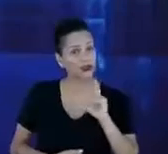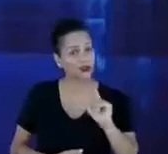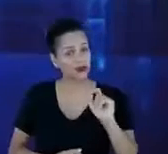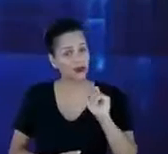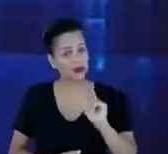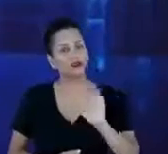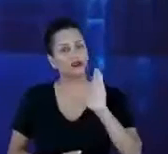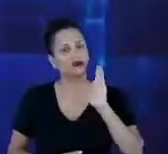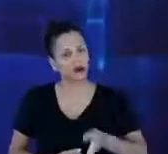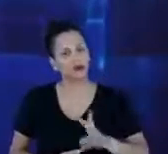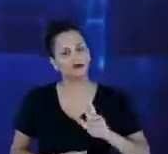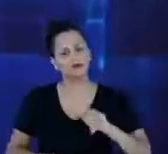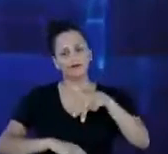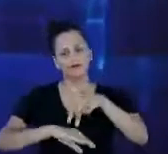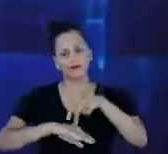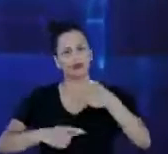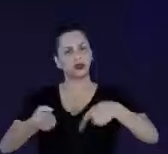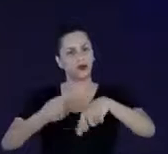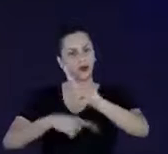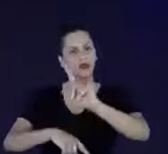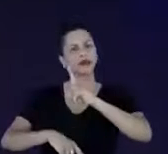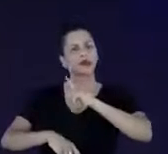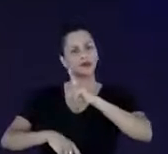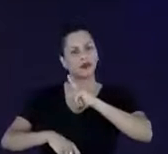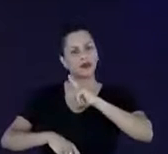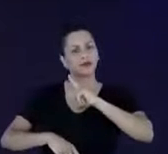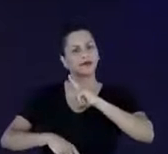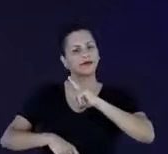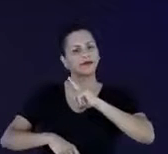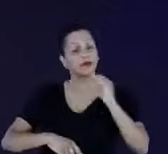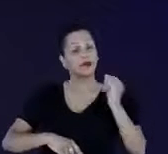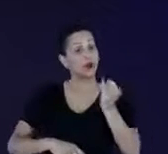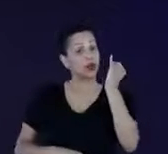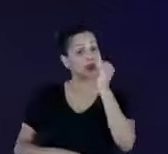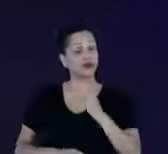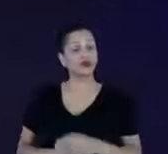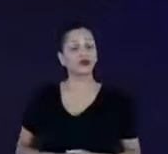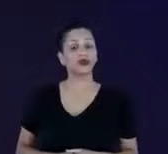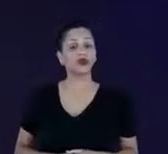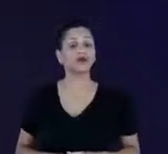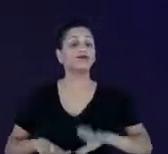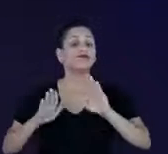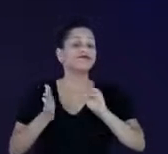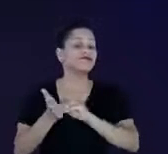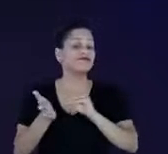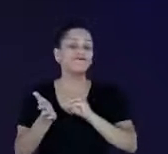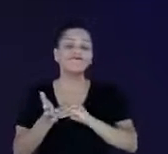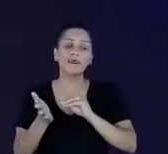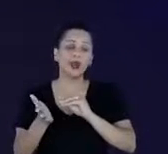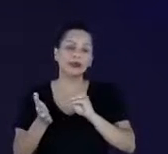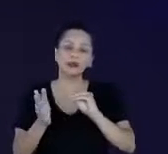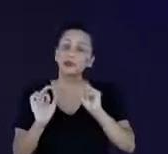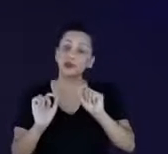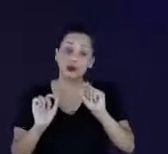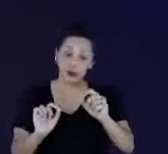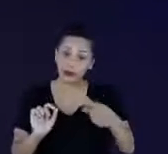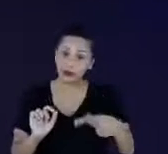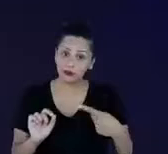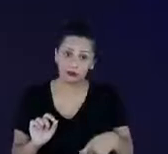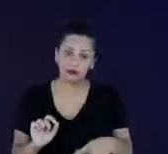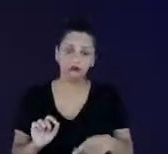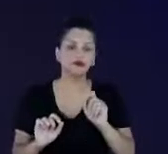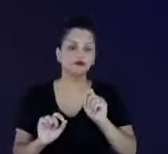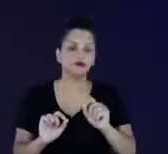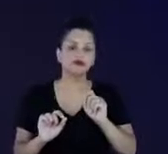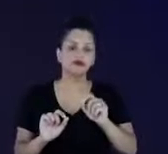posição de inovação significativa que onde eu acho que a gente tá faltando inovação é